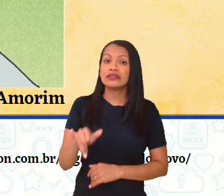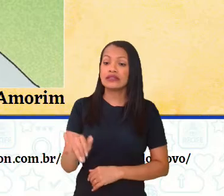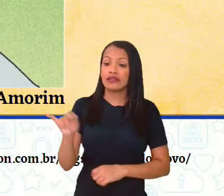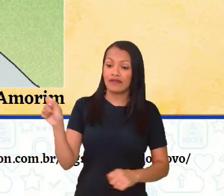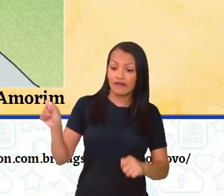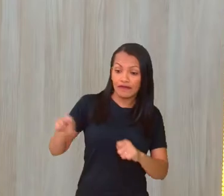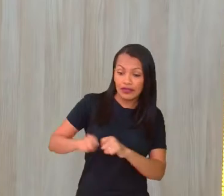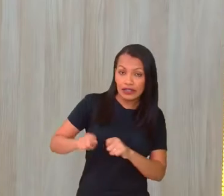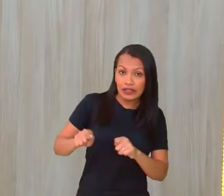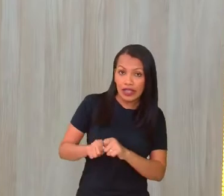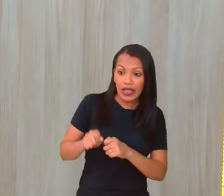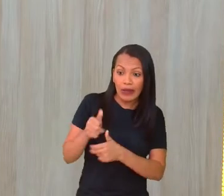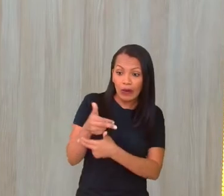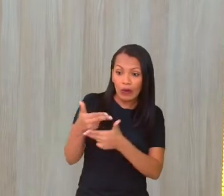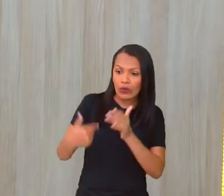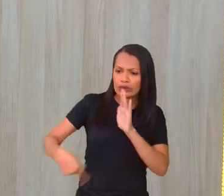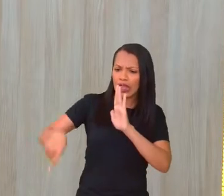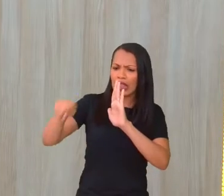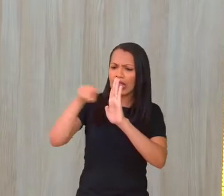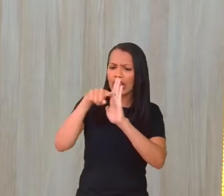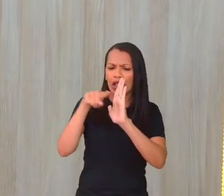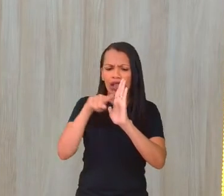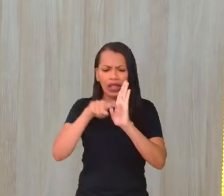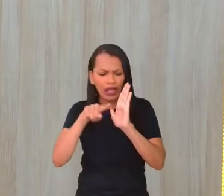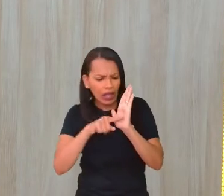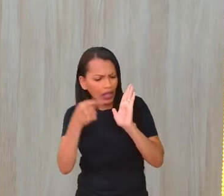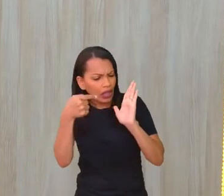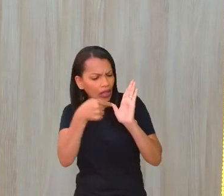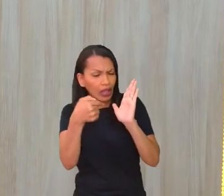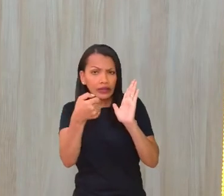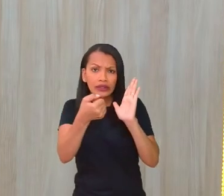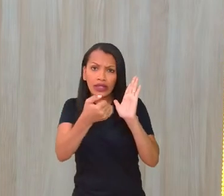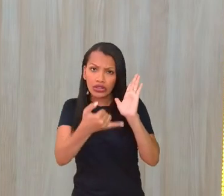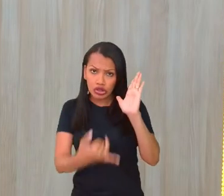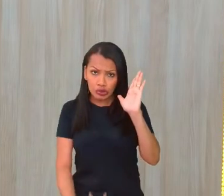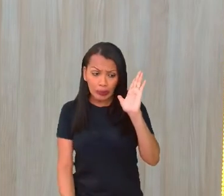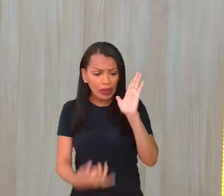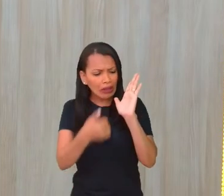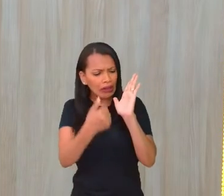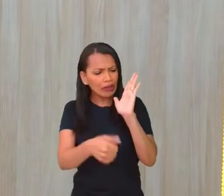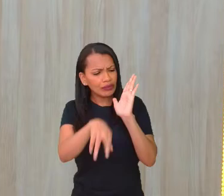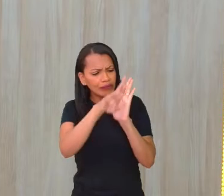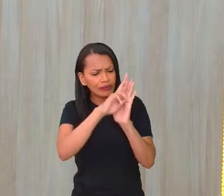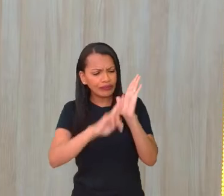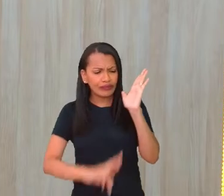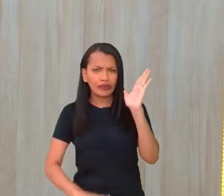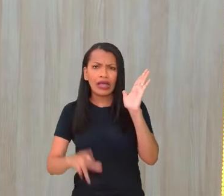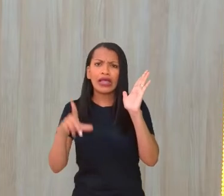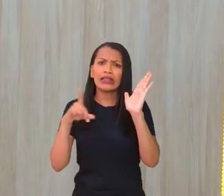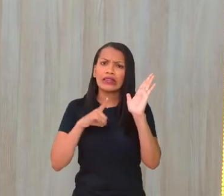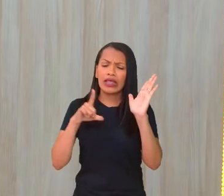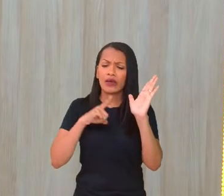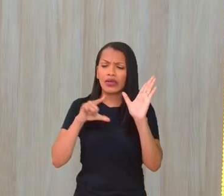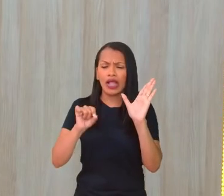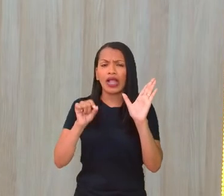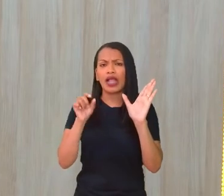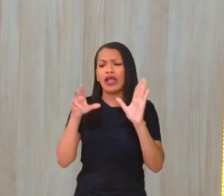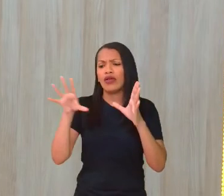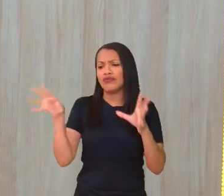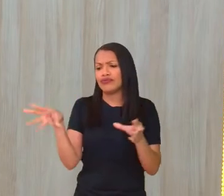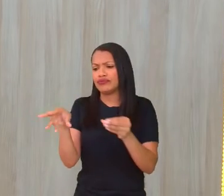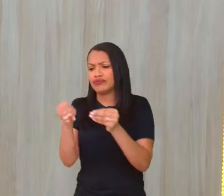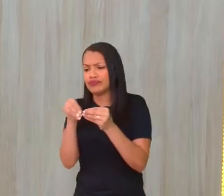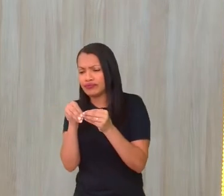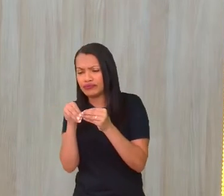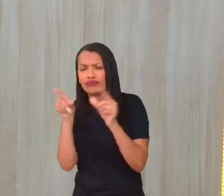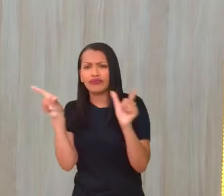está explicando aqui, né, essas medidas que esses relatórios colocam, se houver redução na emissão de gases, se